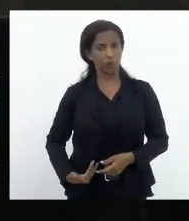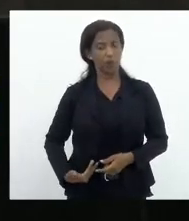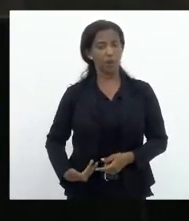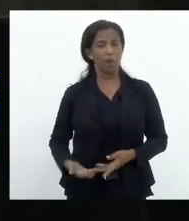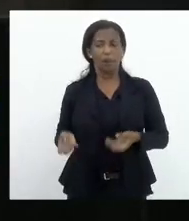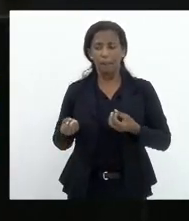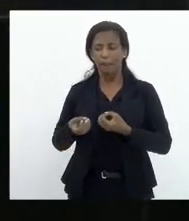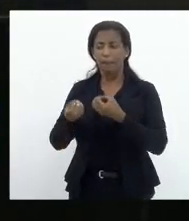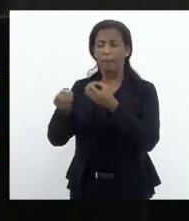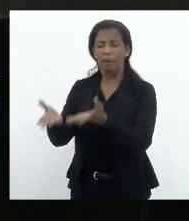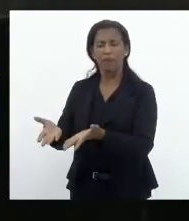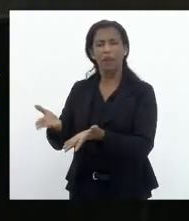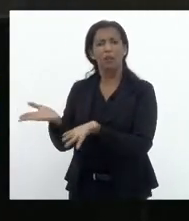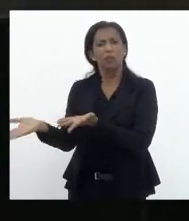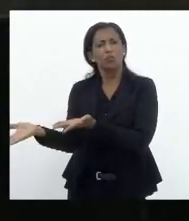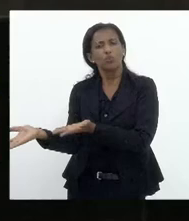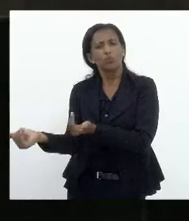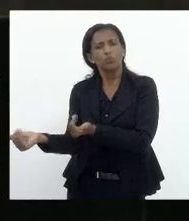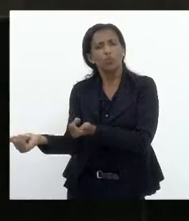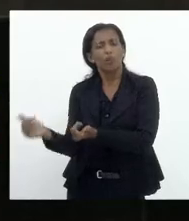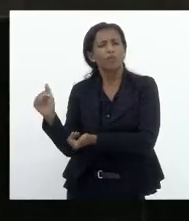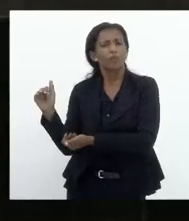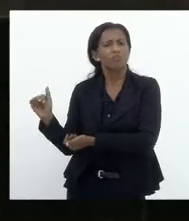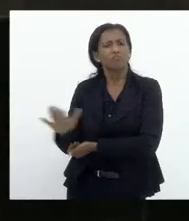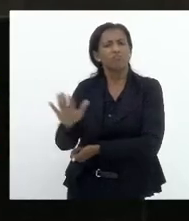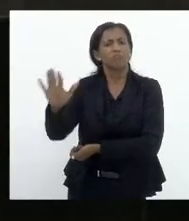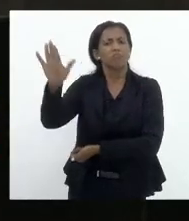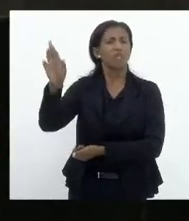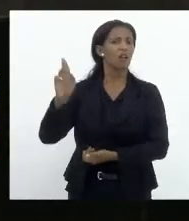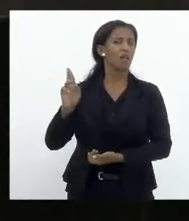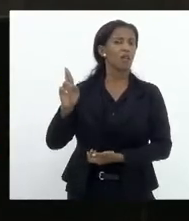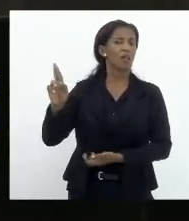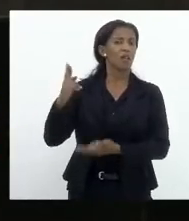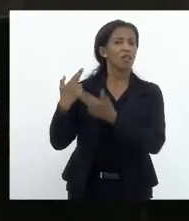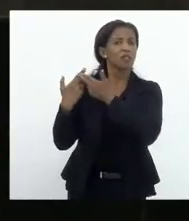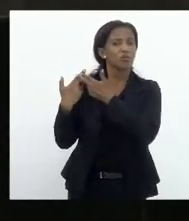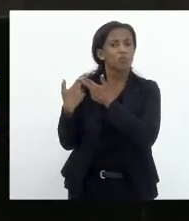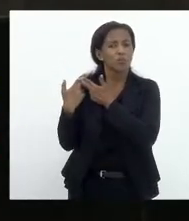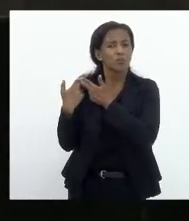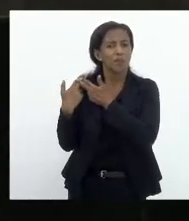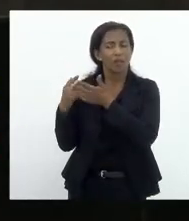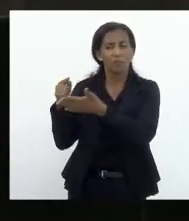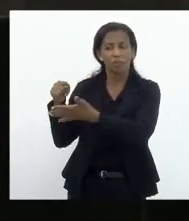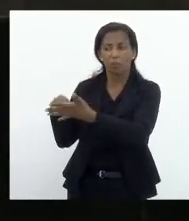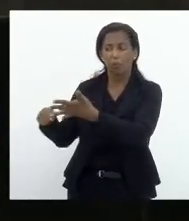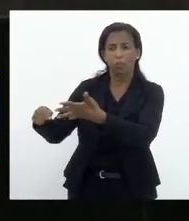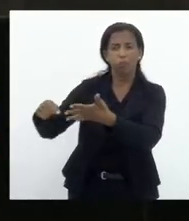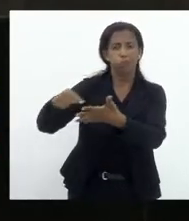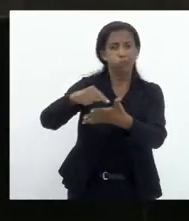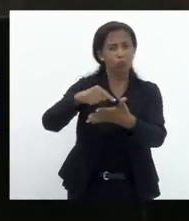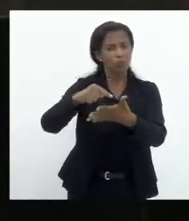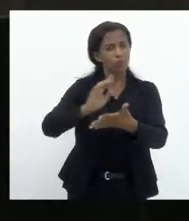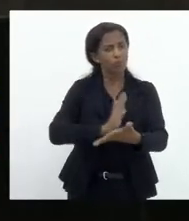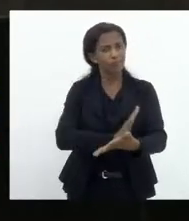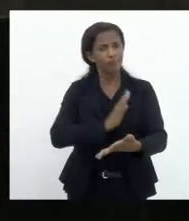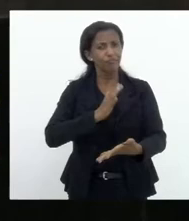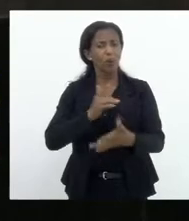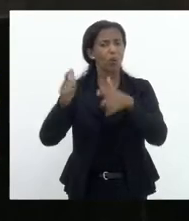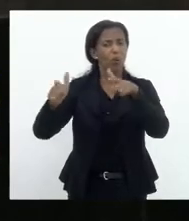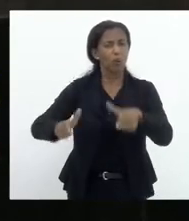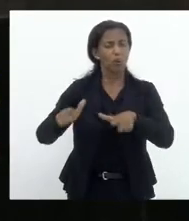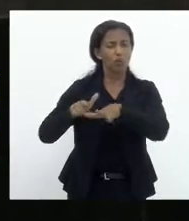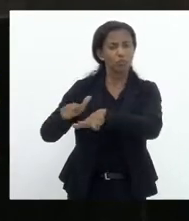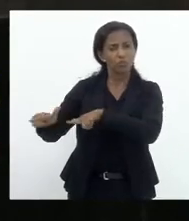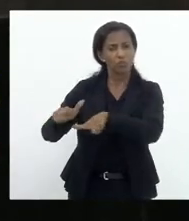oportunizar a juventude Negra e periférica é responsável por indicadores cruéis de uma é um